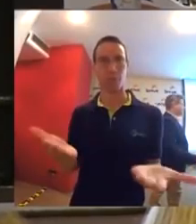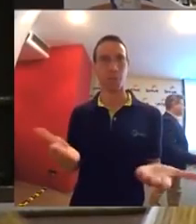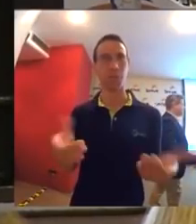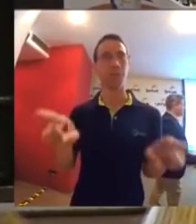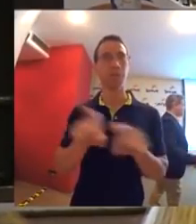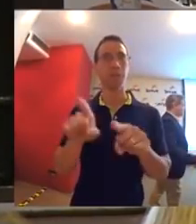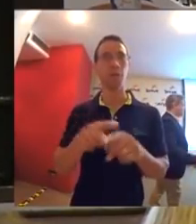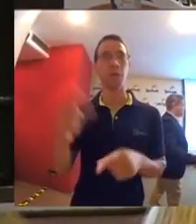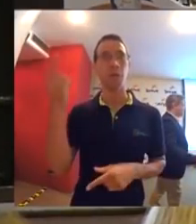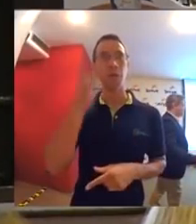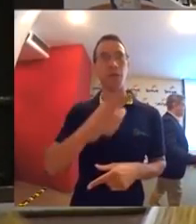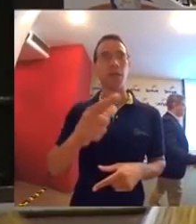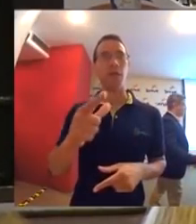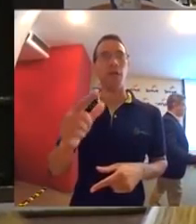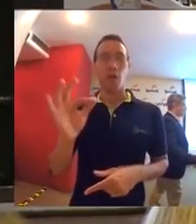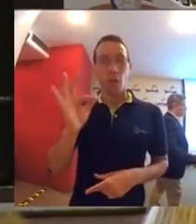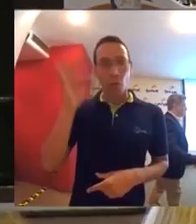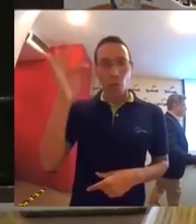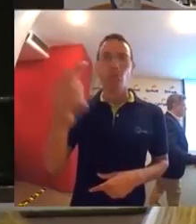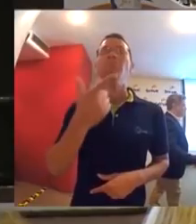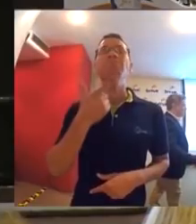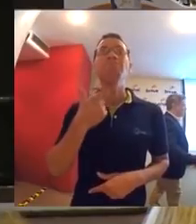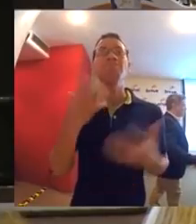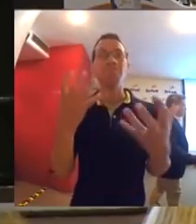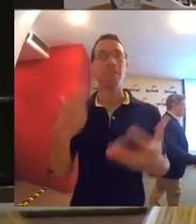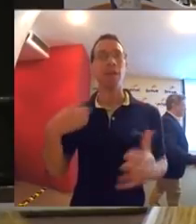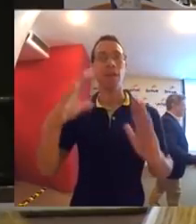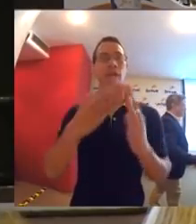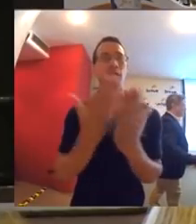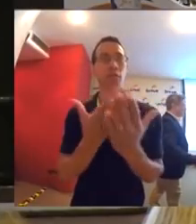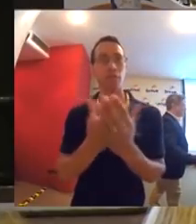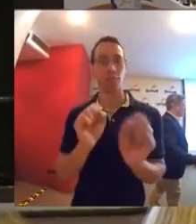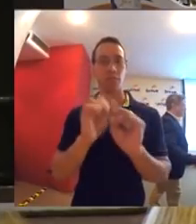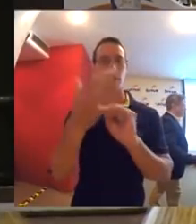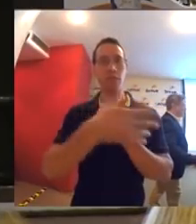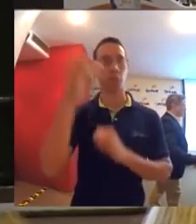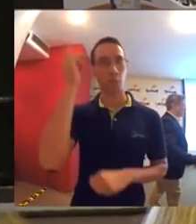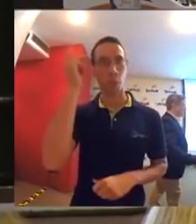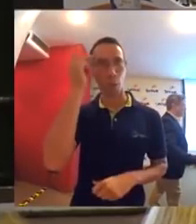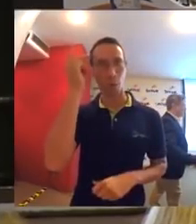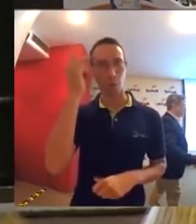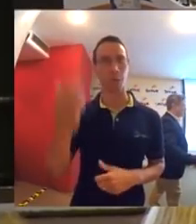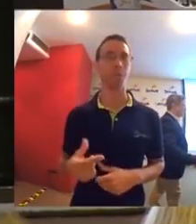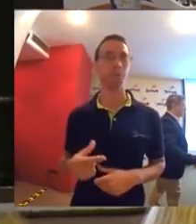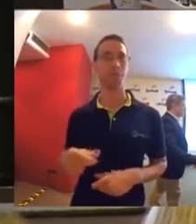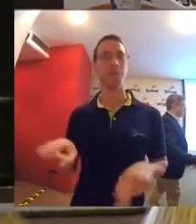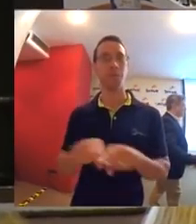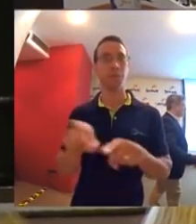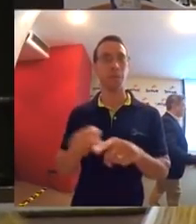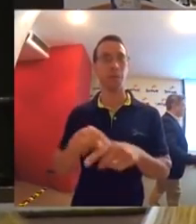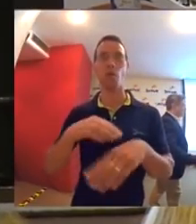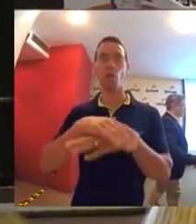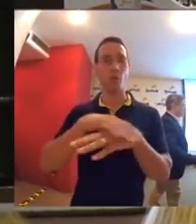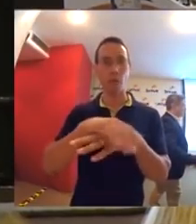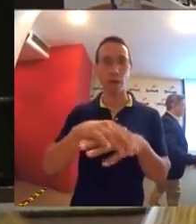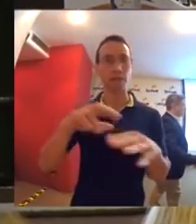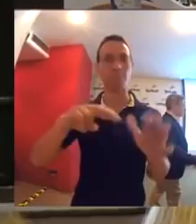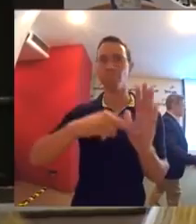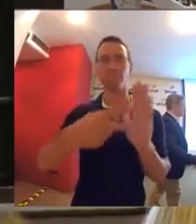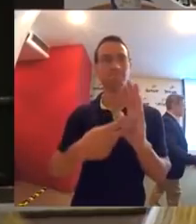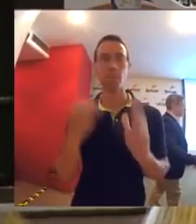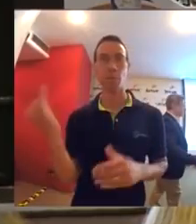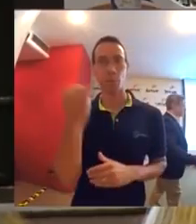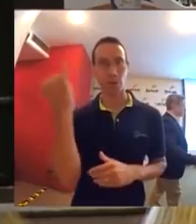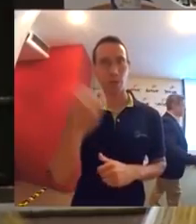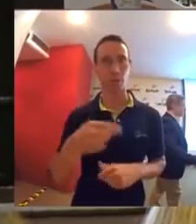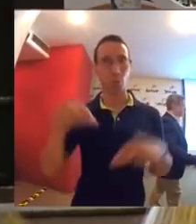consiga ir construindo esse futuro desejado para a educação, no Senac São Paulo, continuando a ter conversas significativas, né, e esse